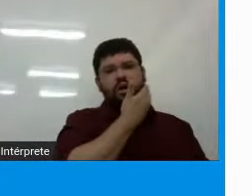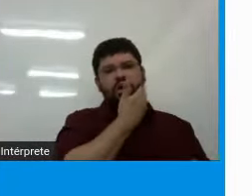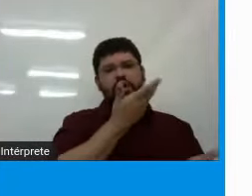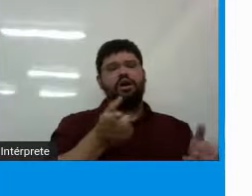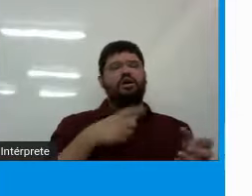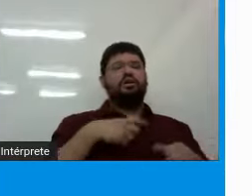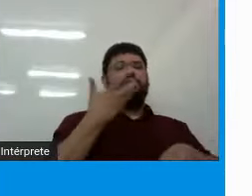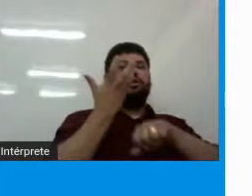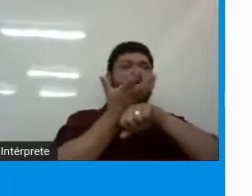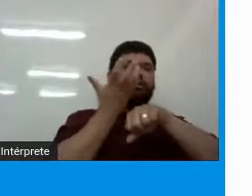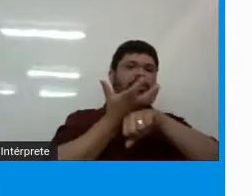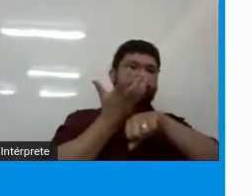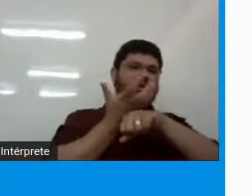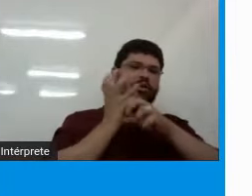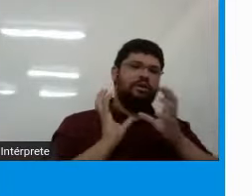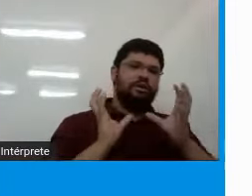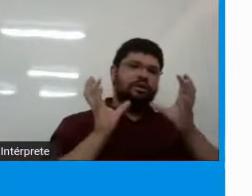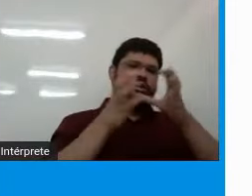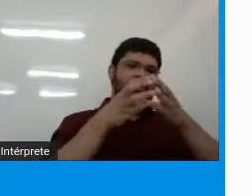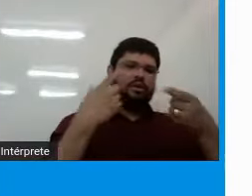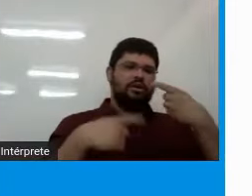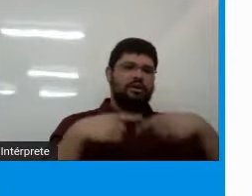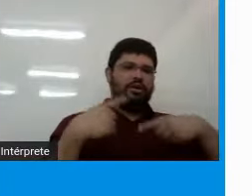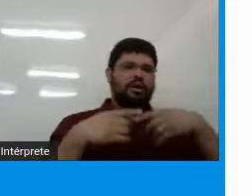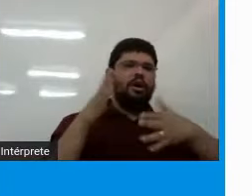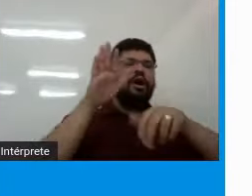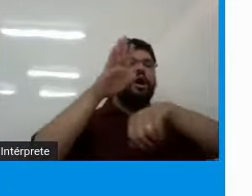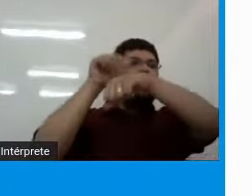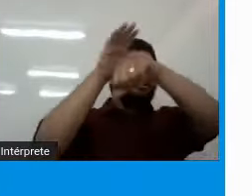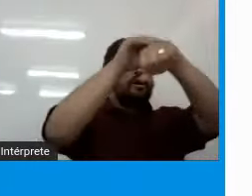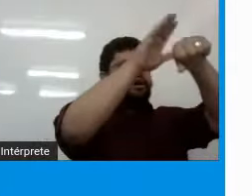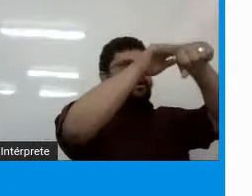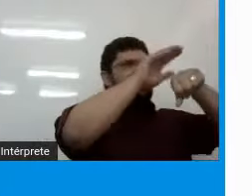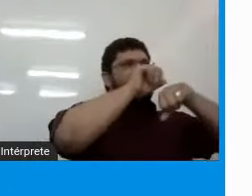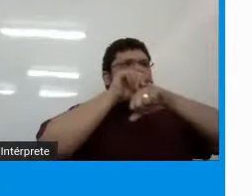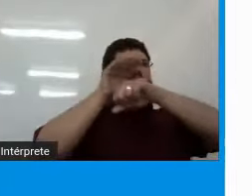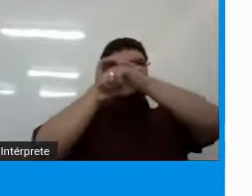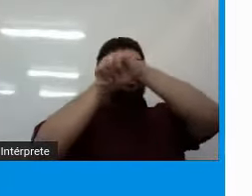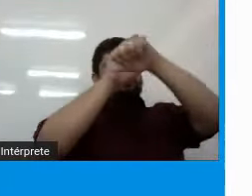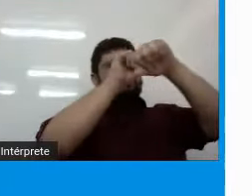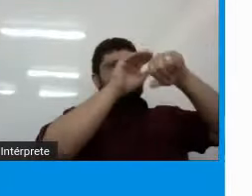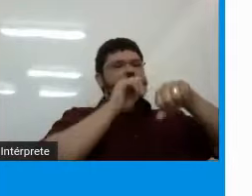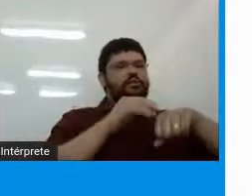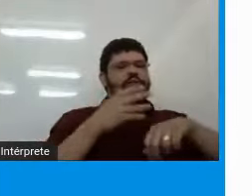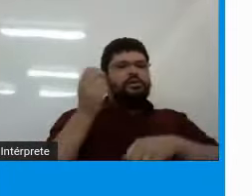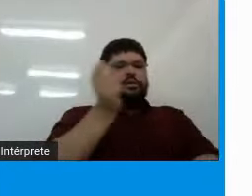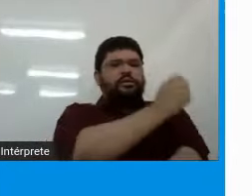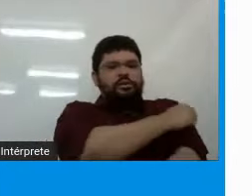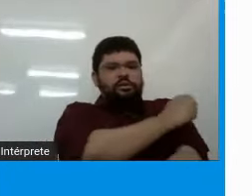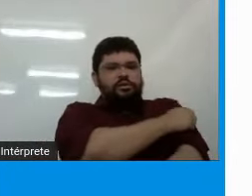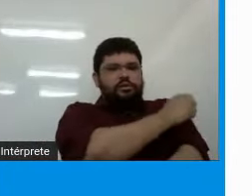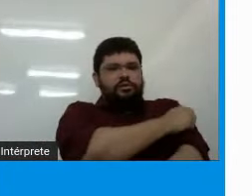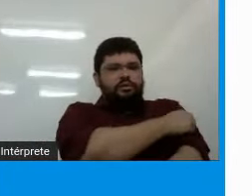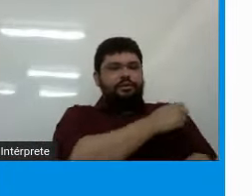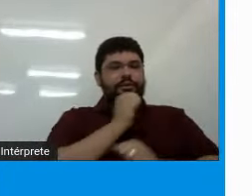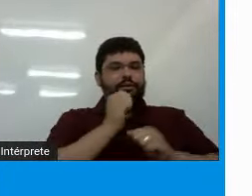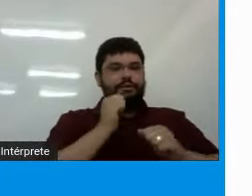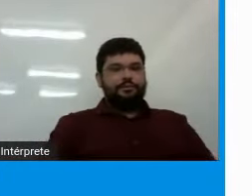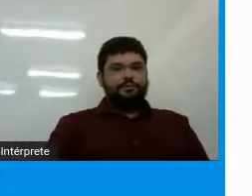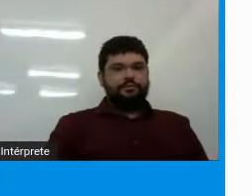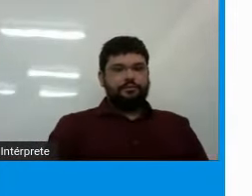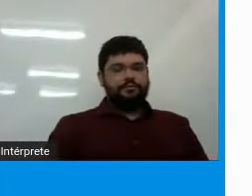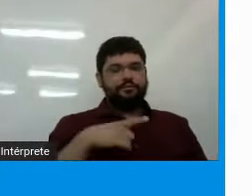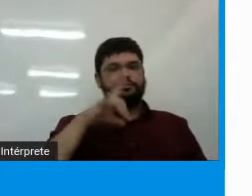criar grupos de discussão, convida os alunos, então, de forma organizada, você pode interagir com eles. Tem o Instagram